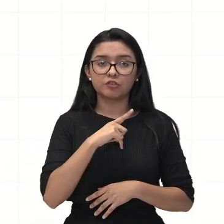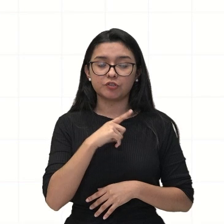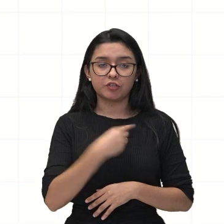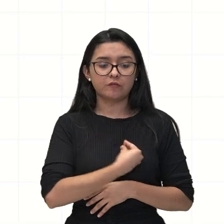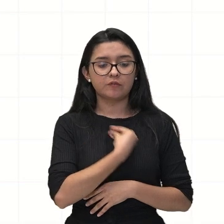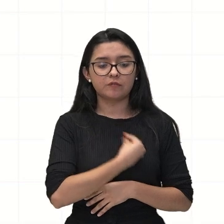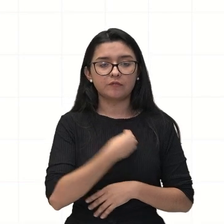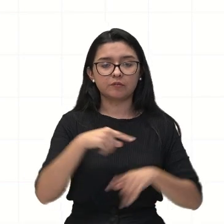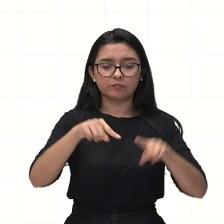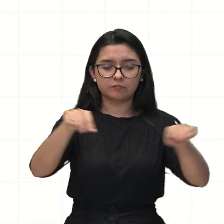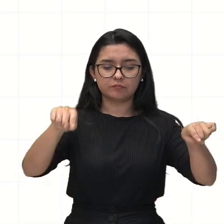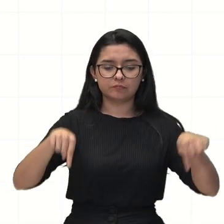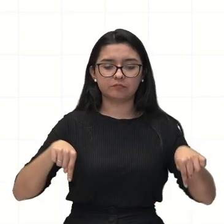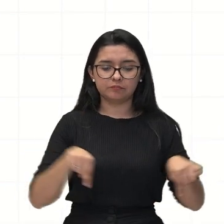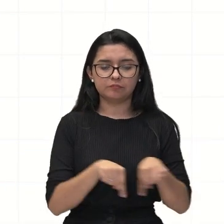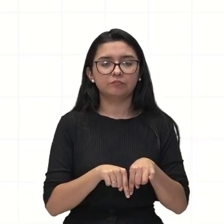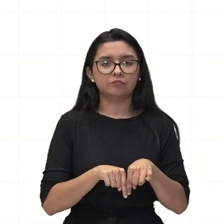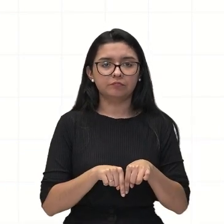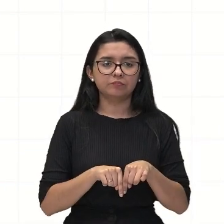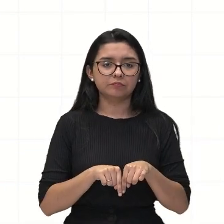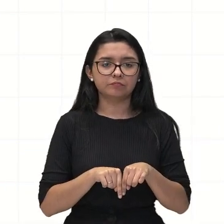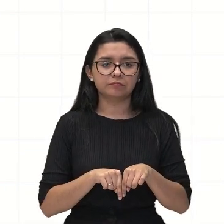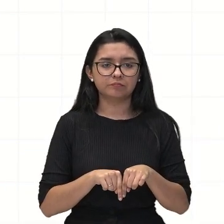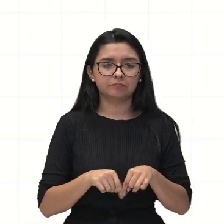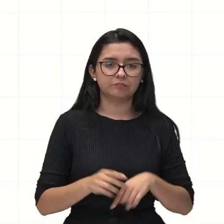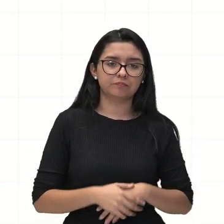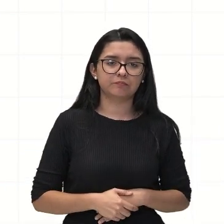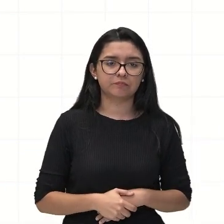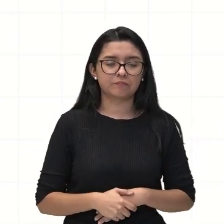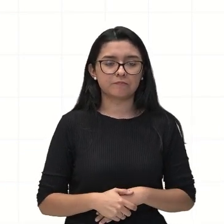habitando, certo? O Brasil aqui,